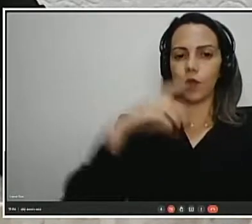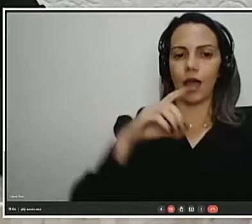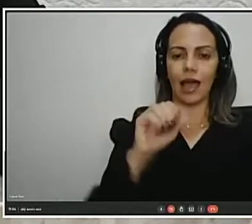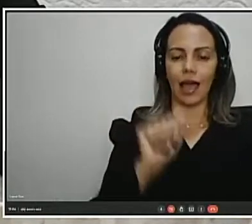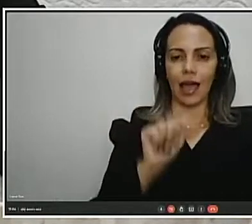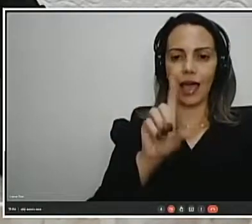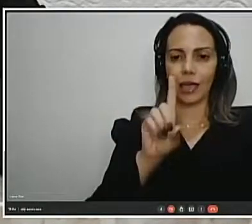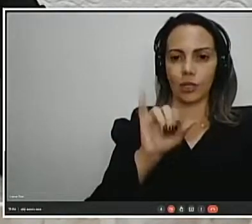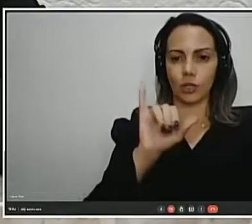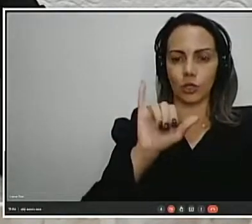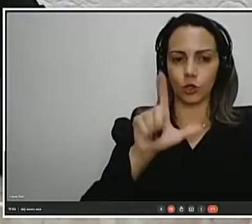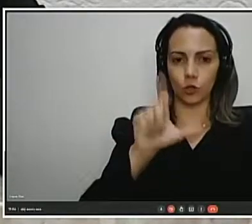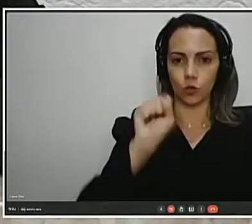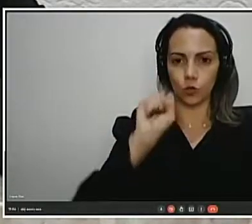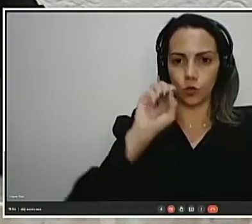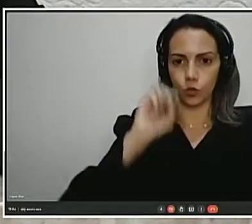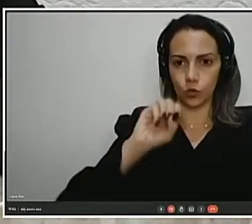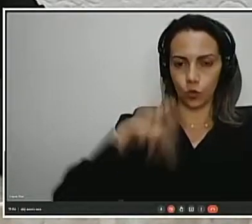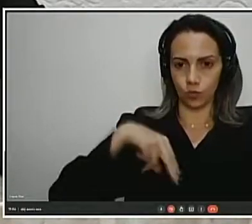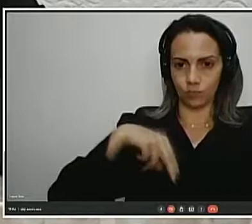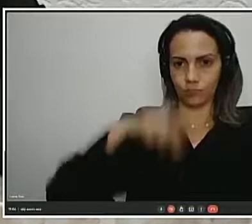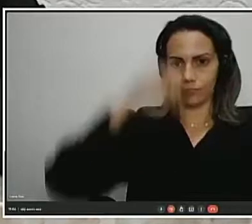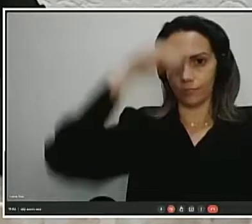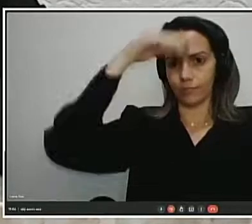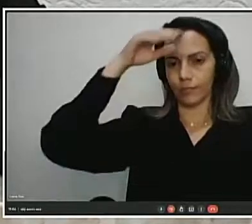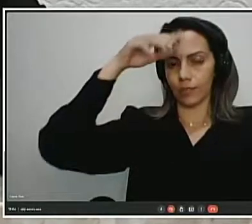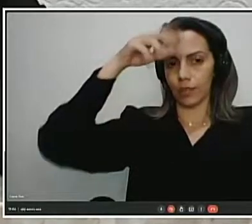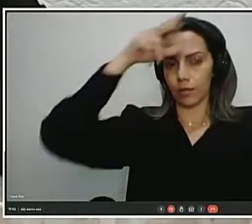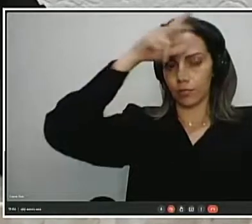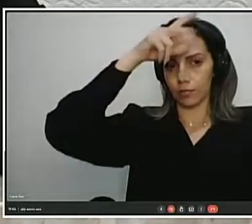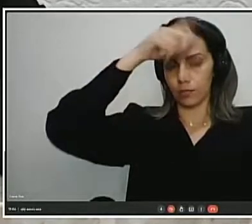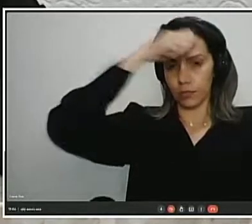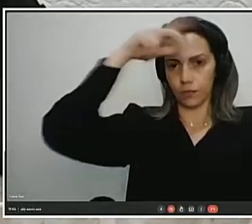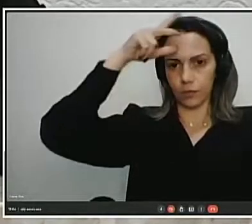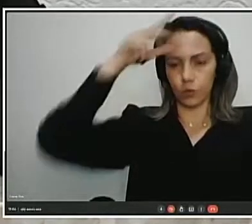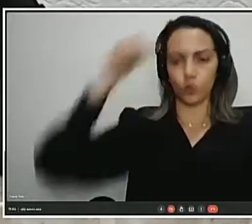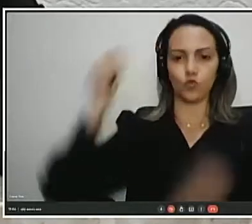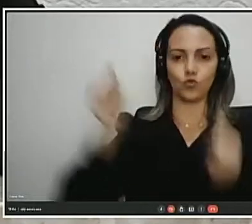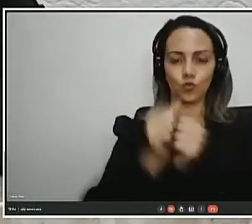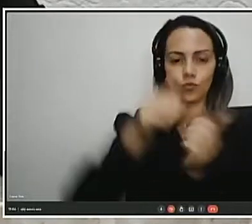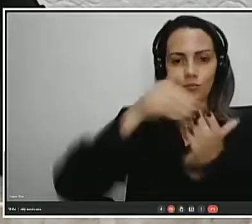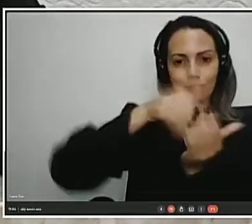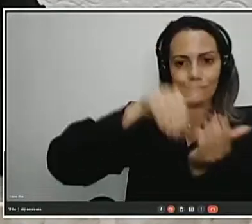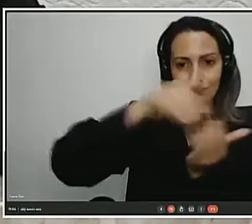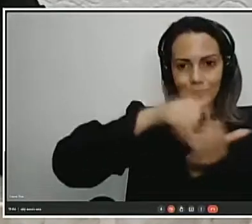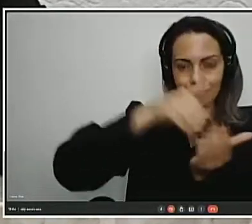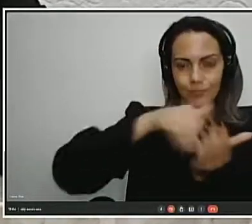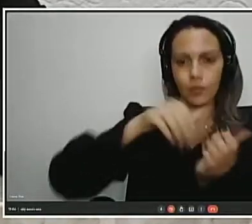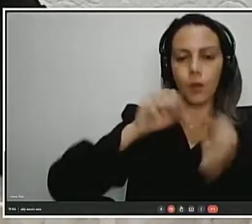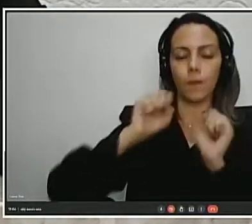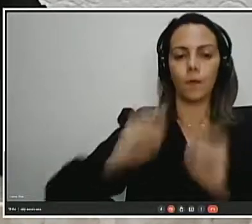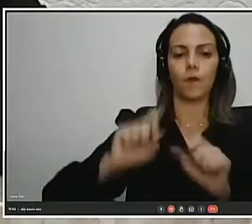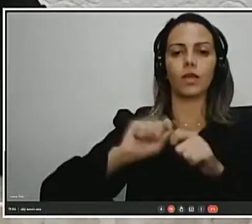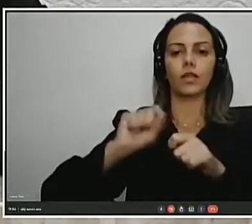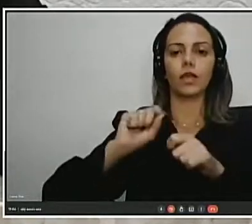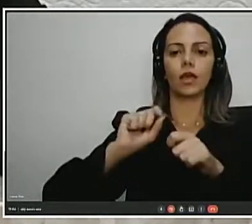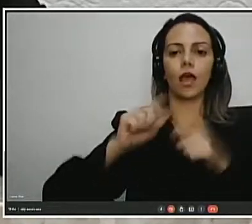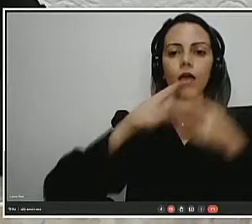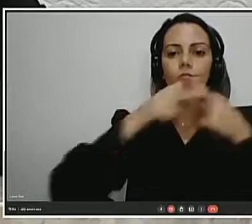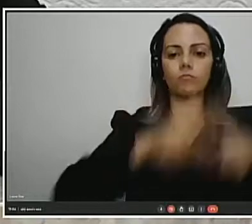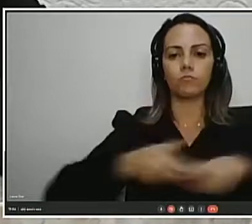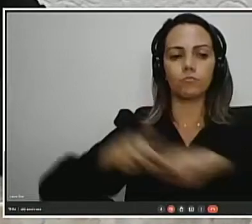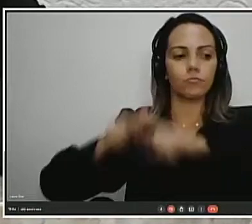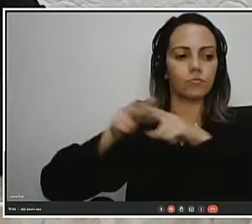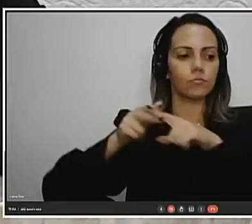Poder Executivo que, juntamente com a Secretaria competente, possam realizar manutenção no pátio da